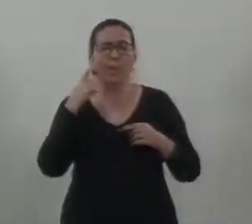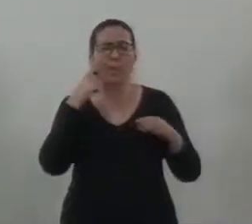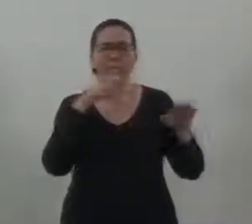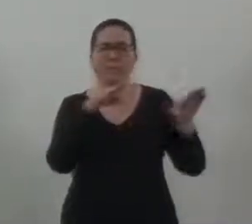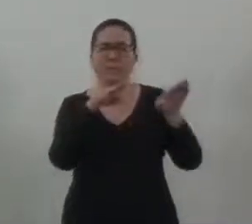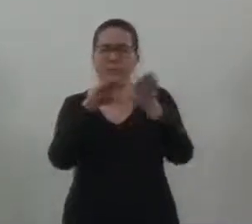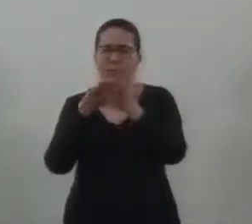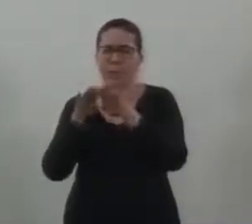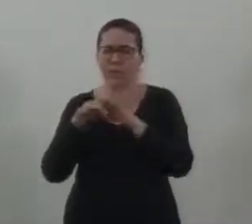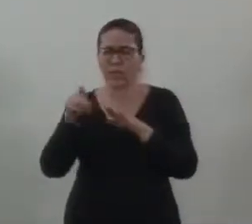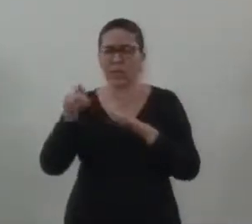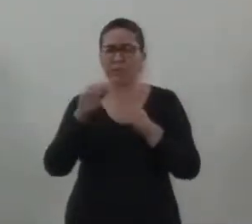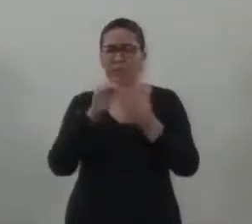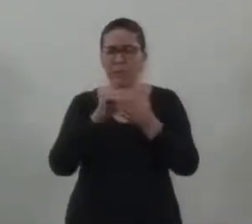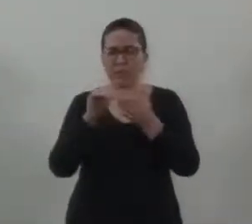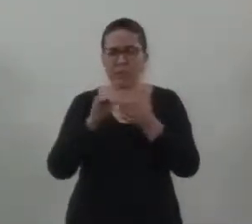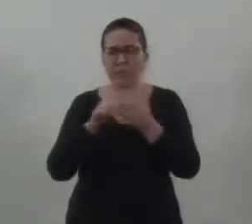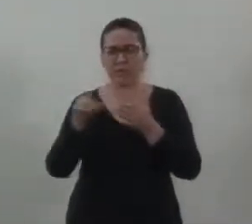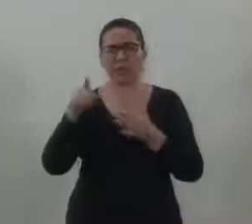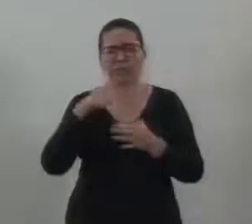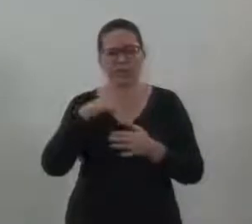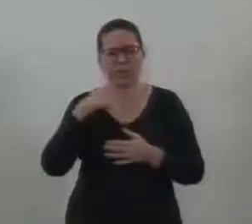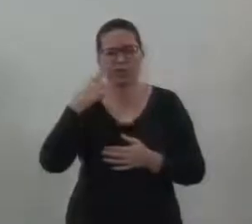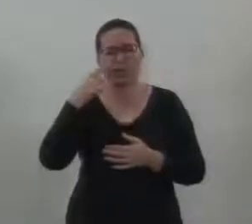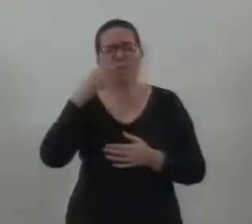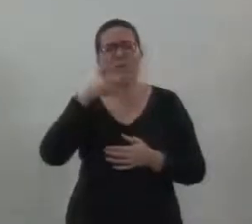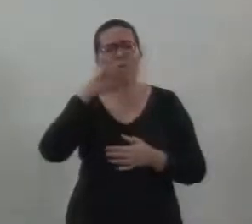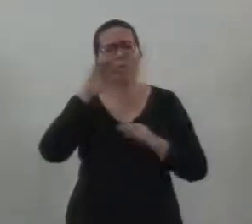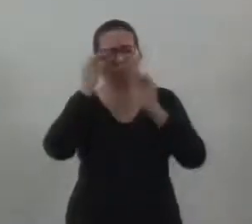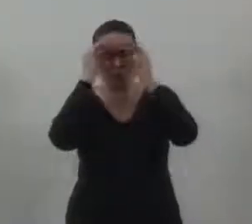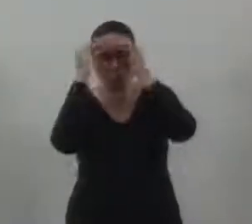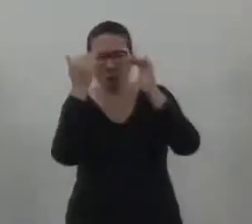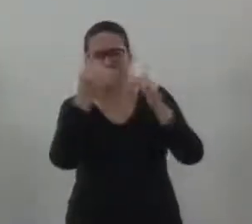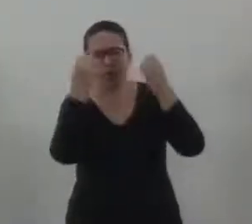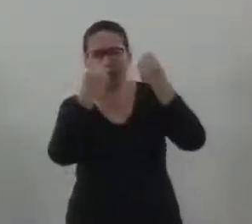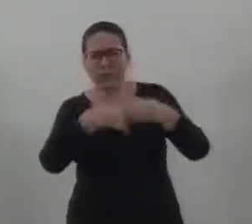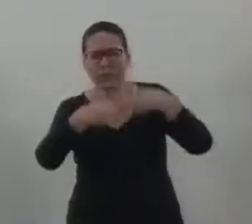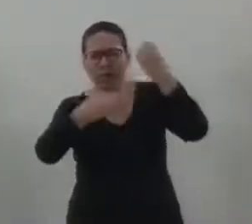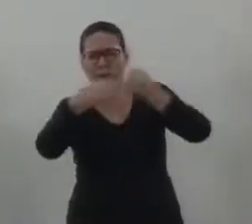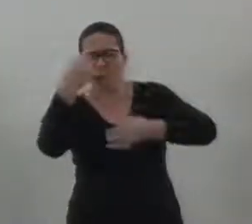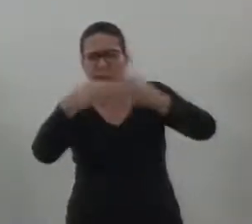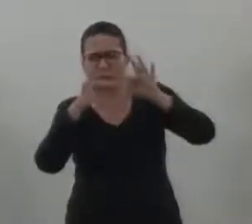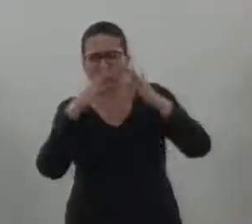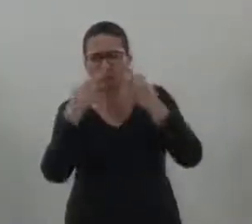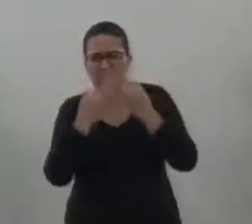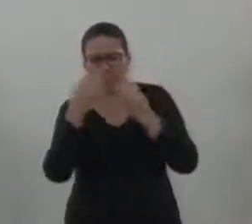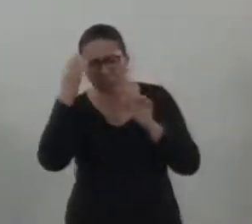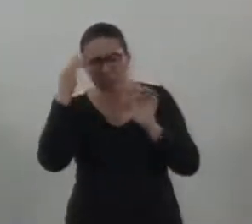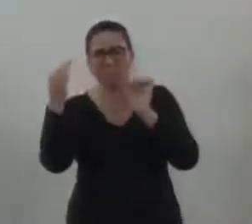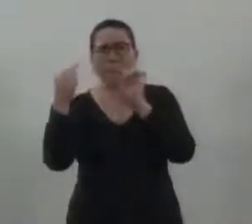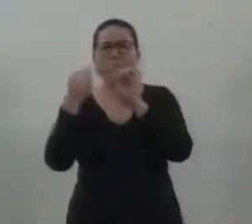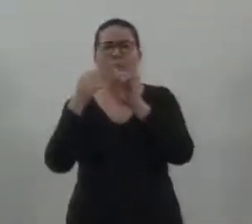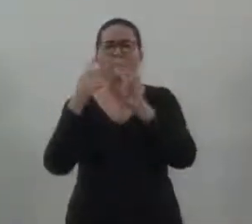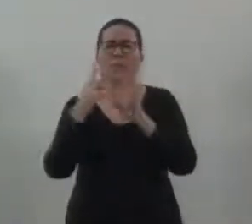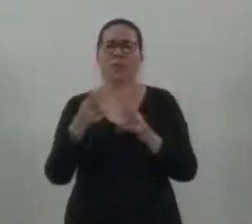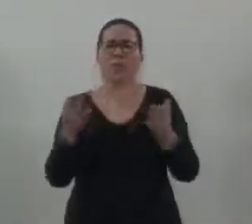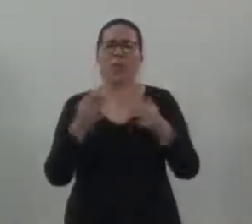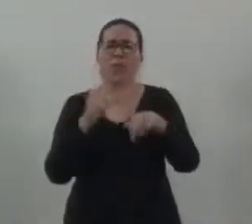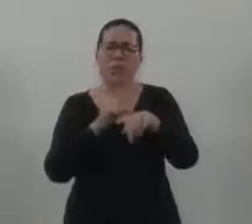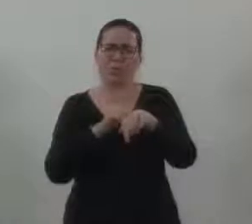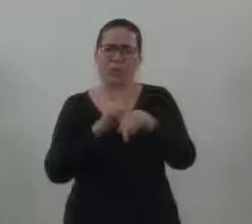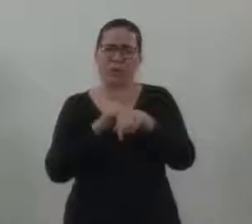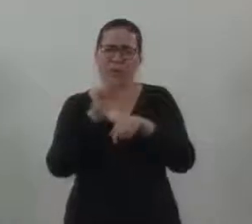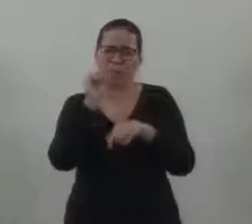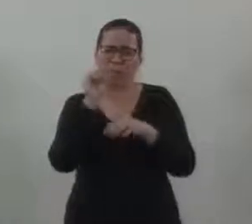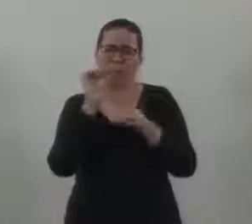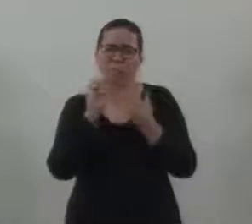da Cultura tiver esse exercício de ouvir as famílias, a gente possa chegar aí num senso comum. Eu quero aproveitar os meus